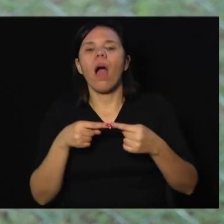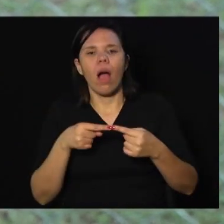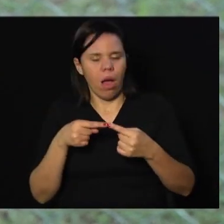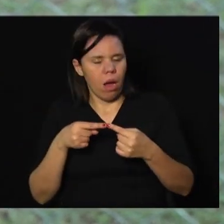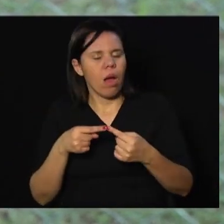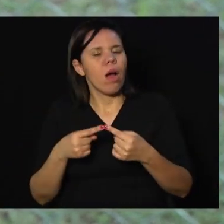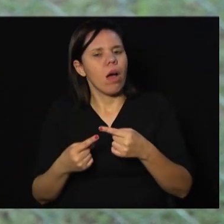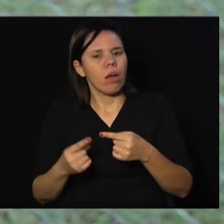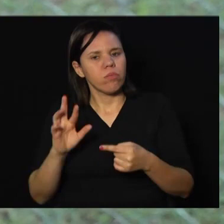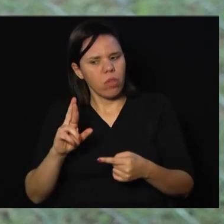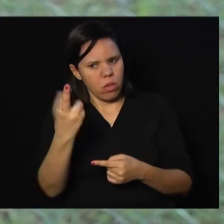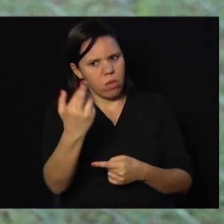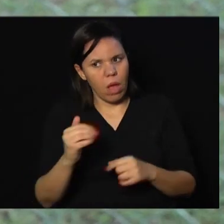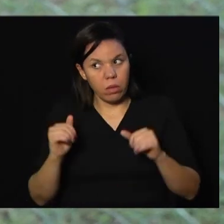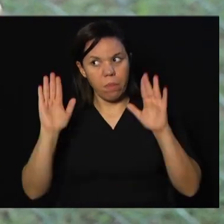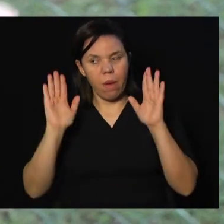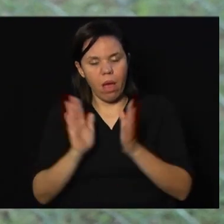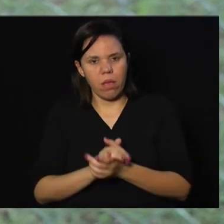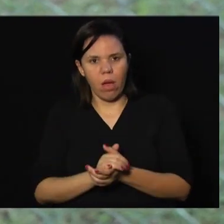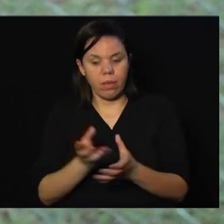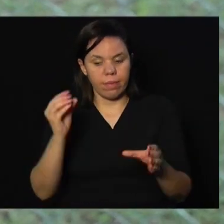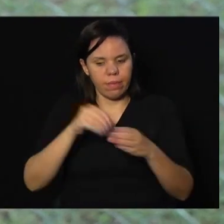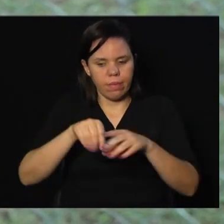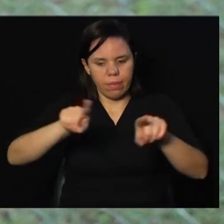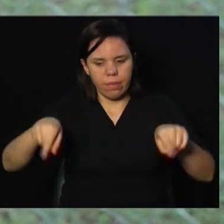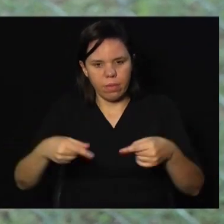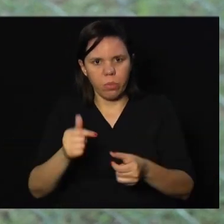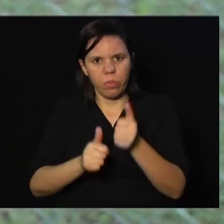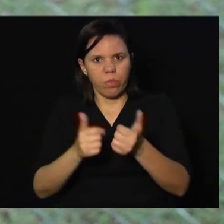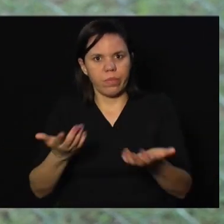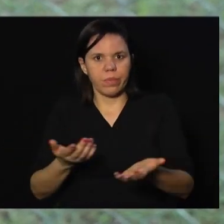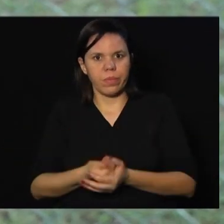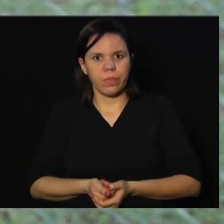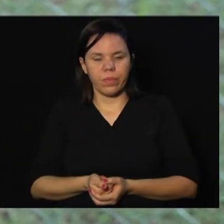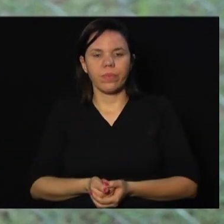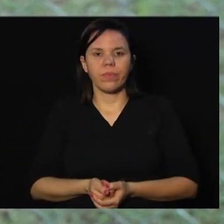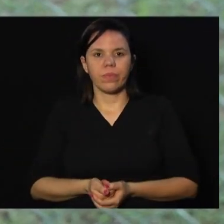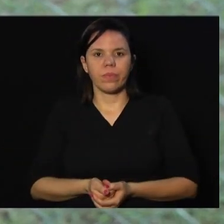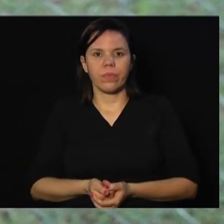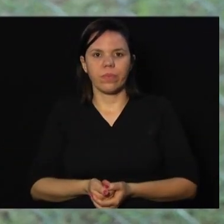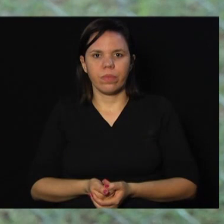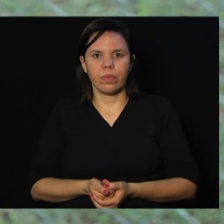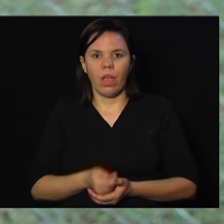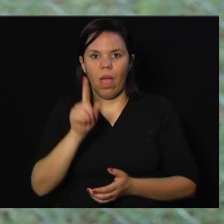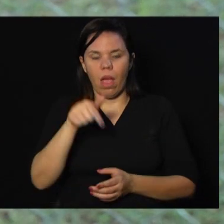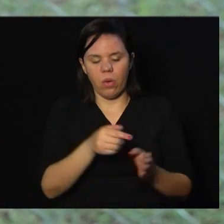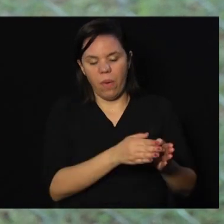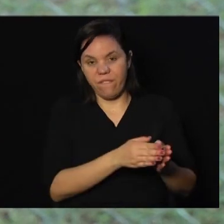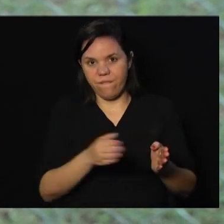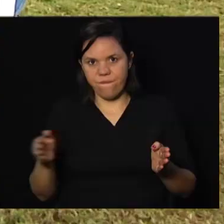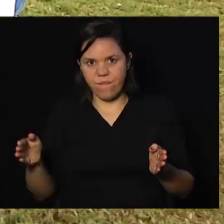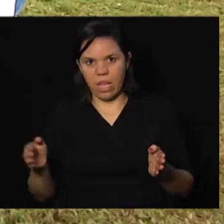mais efeito em benefício do jogador dentro do campo, certo? Então, é uma fase que nós pegamos,